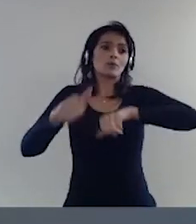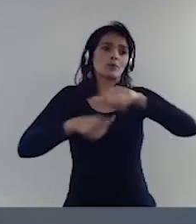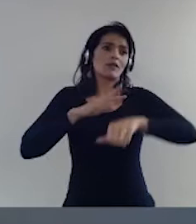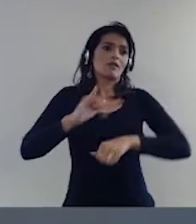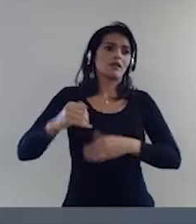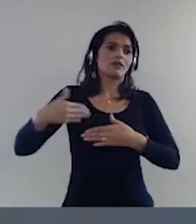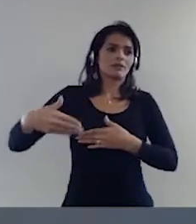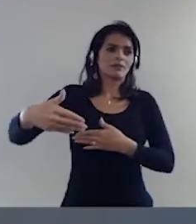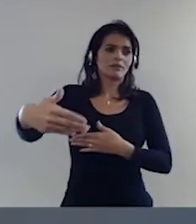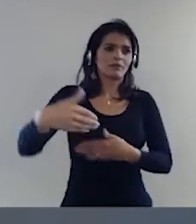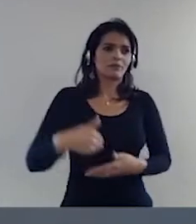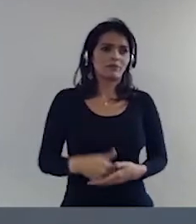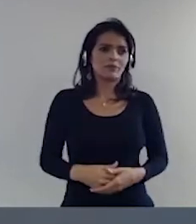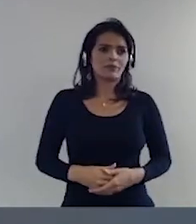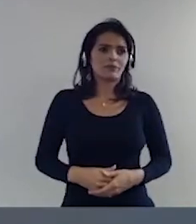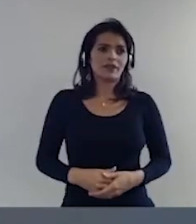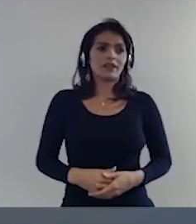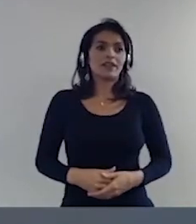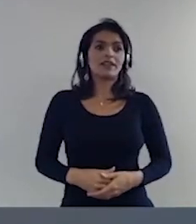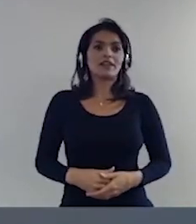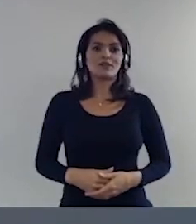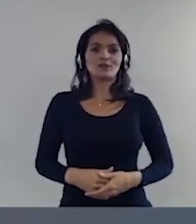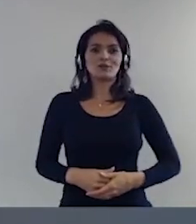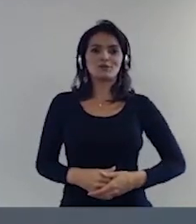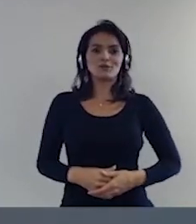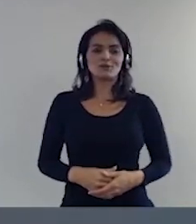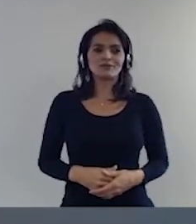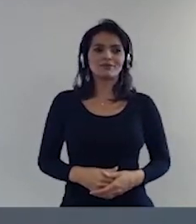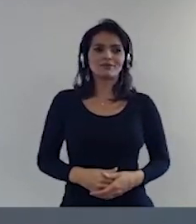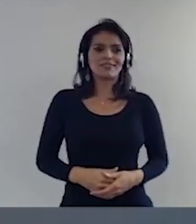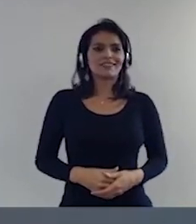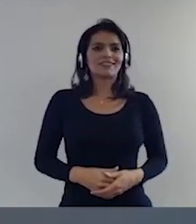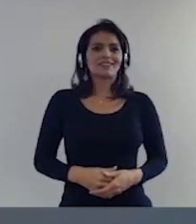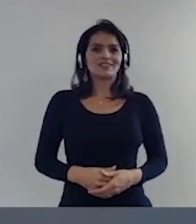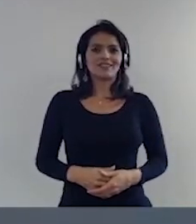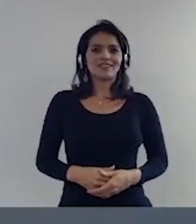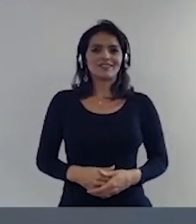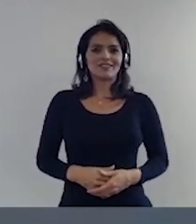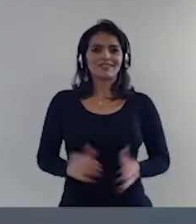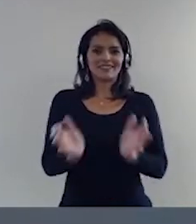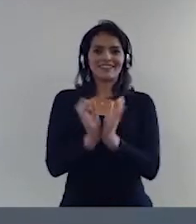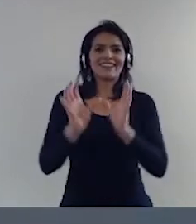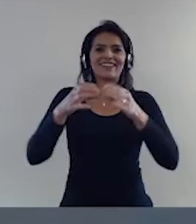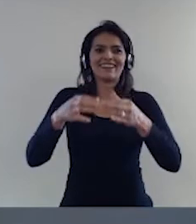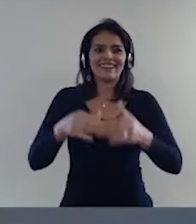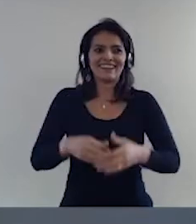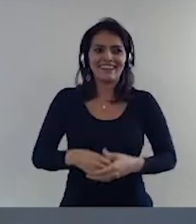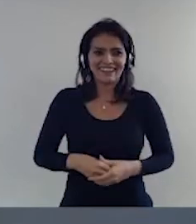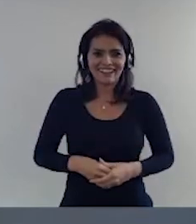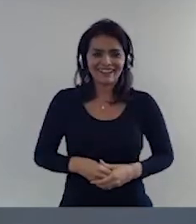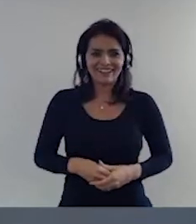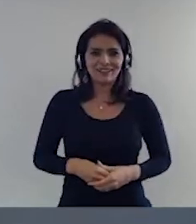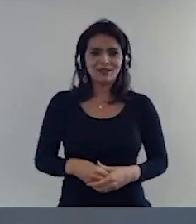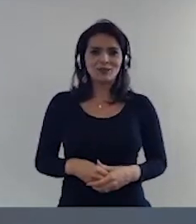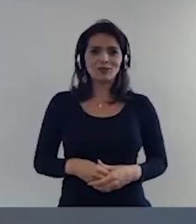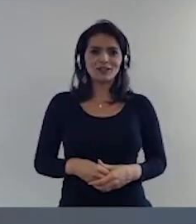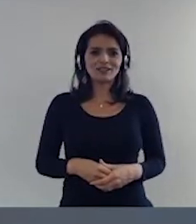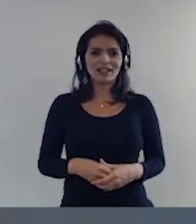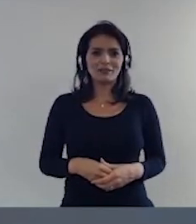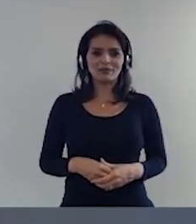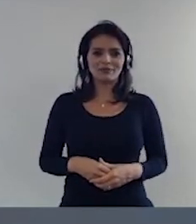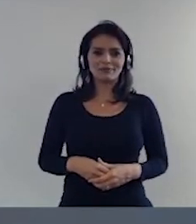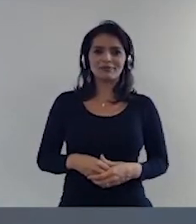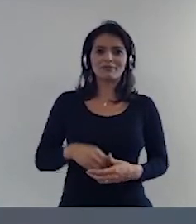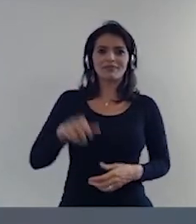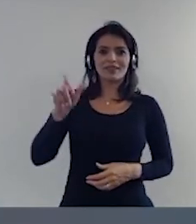perenemente. E traz novas normas nas 3 esferas, federal, estadual, municipal, normas que trazem restrições à circulação de bens e de